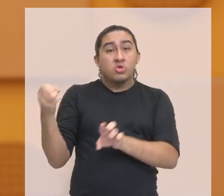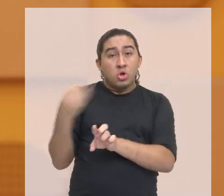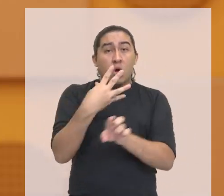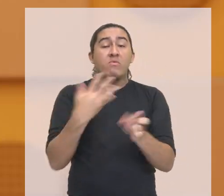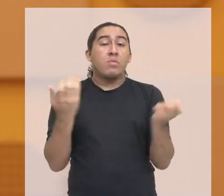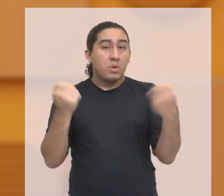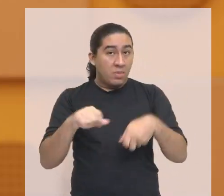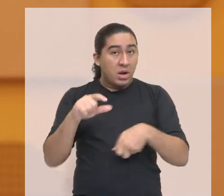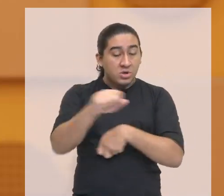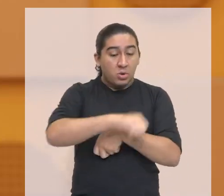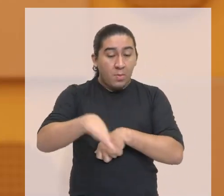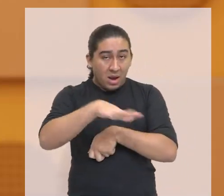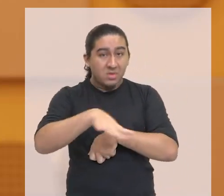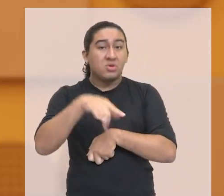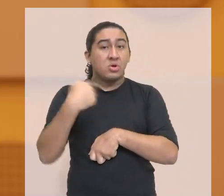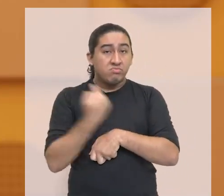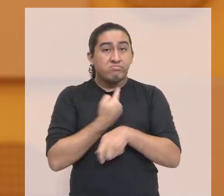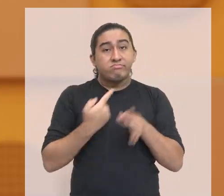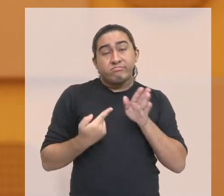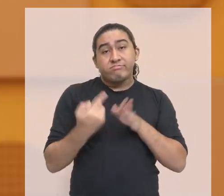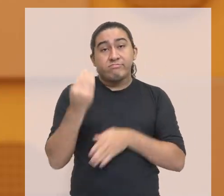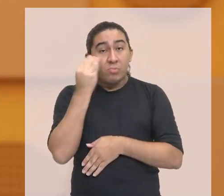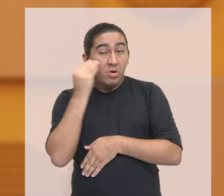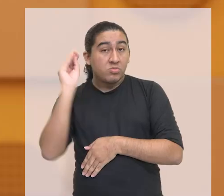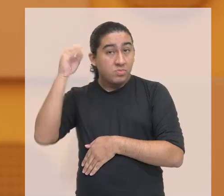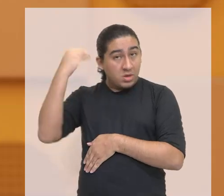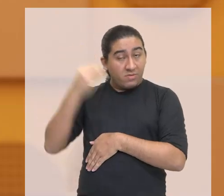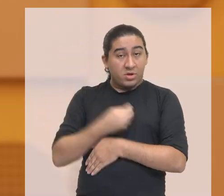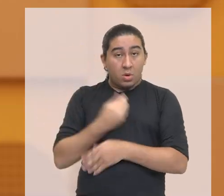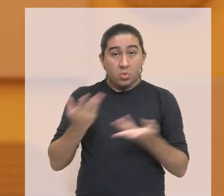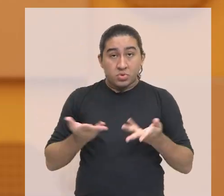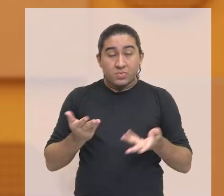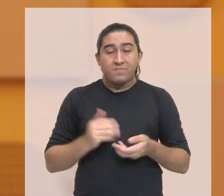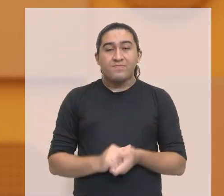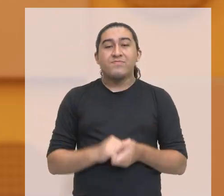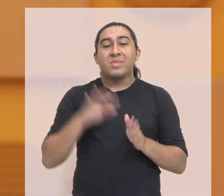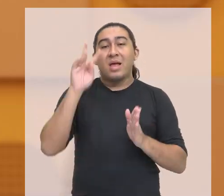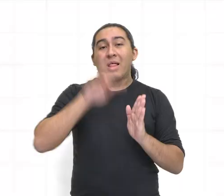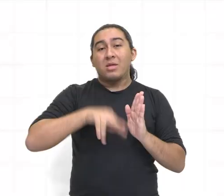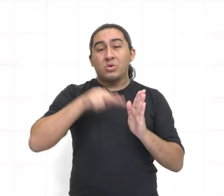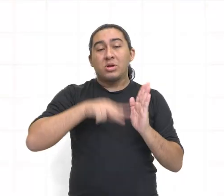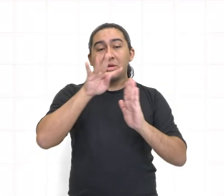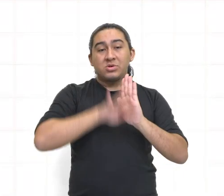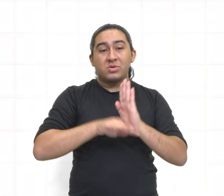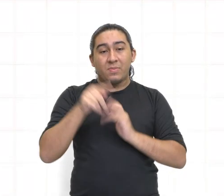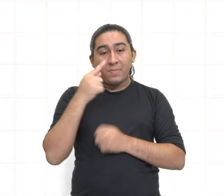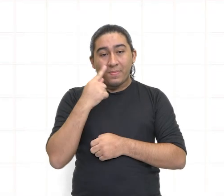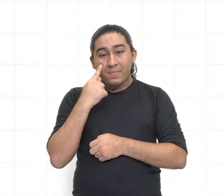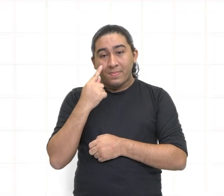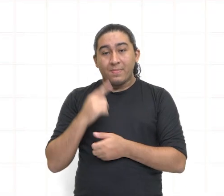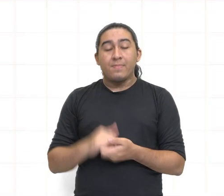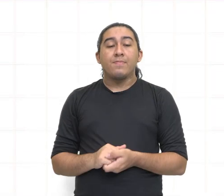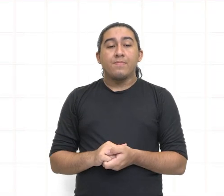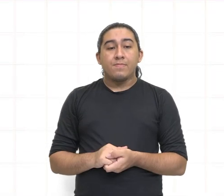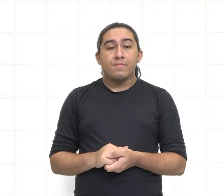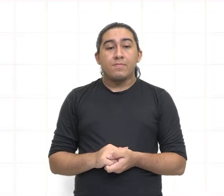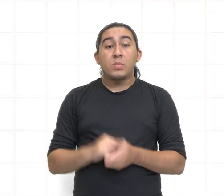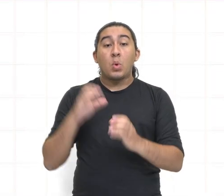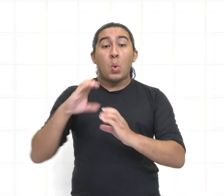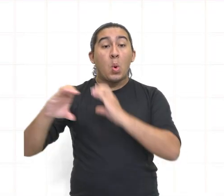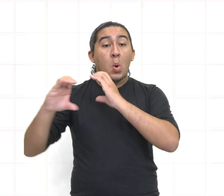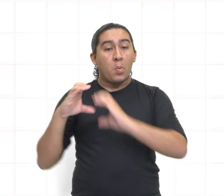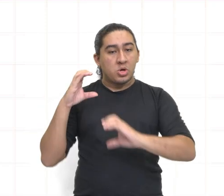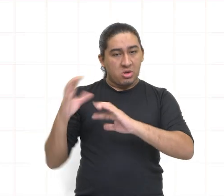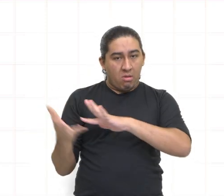de mercado que está sendo apresentada atualmente. Então, vamos ao nosso texto que fala o seguinte, né? Comunicação